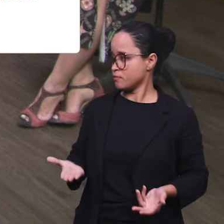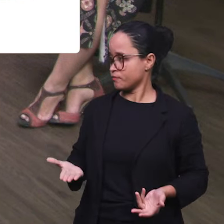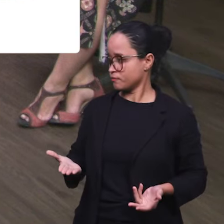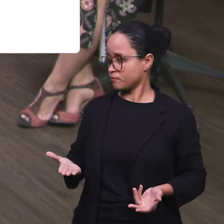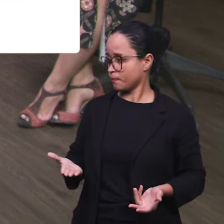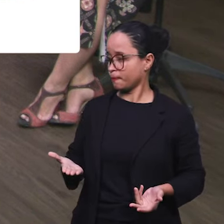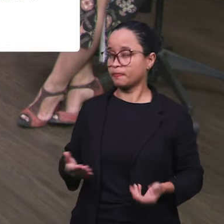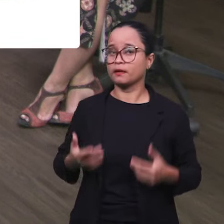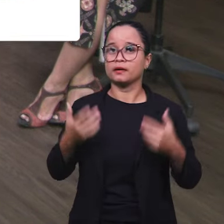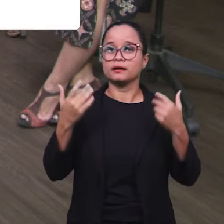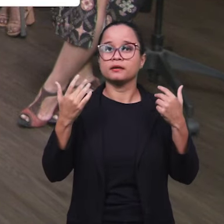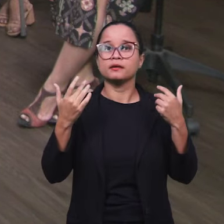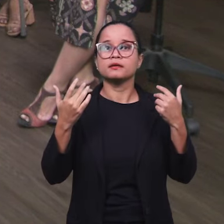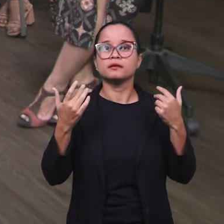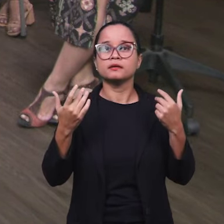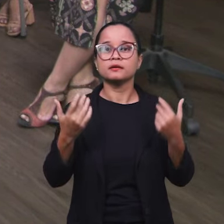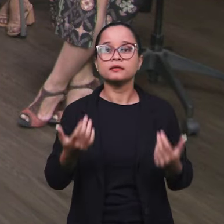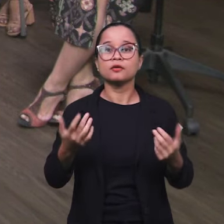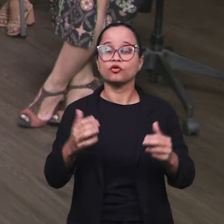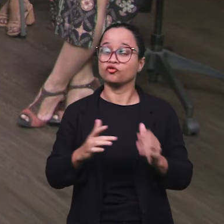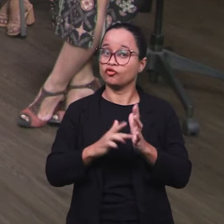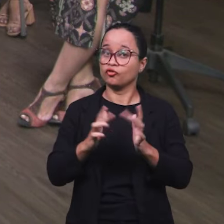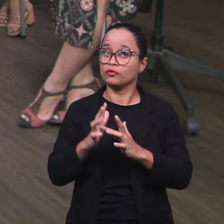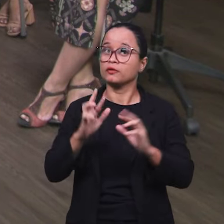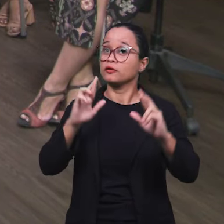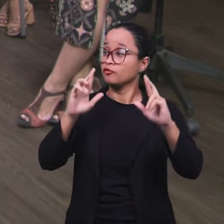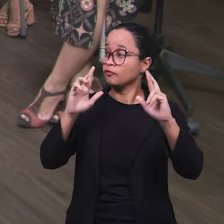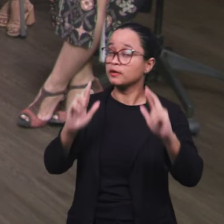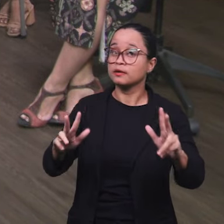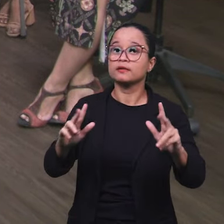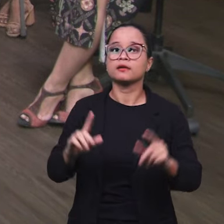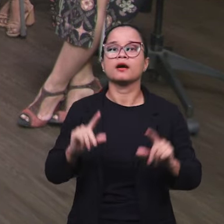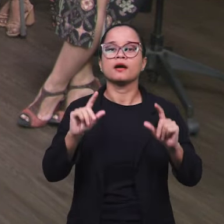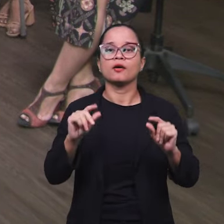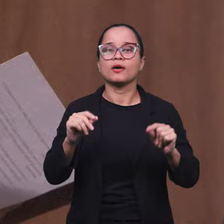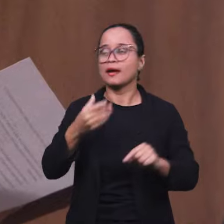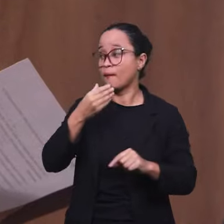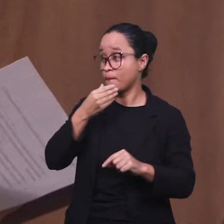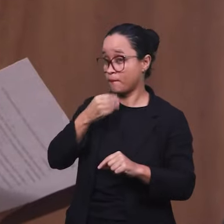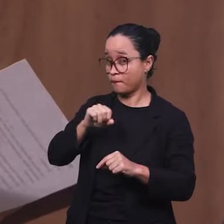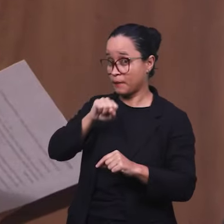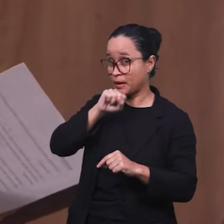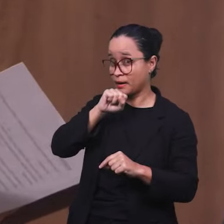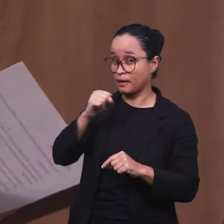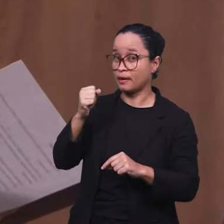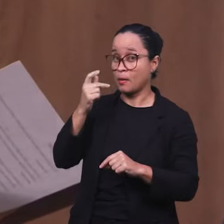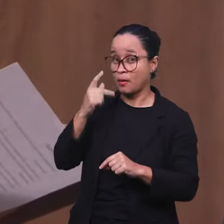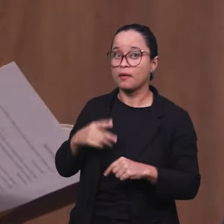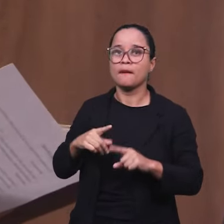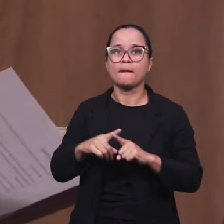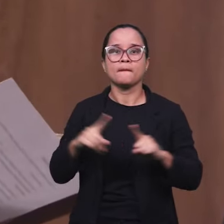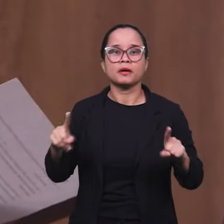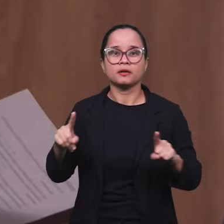pai? No caso de Jesus, tem uma pequena diferença. Tem um momento que ele está lidando com o